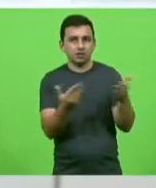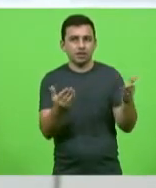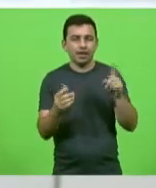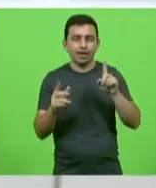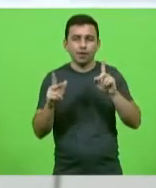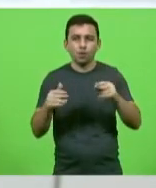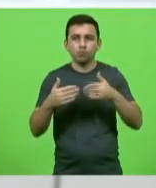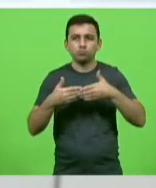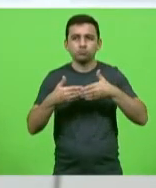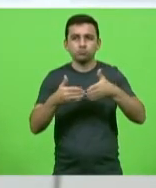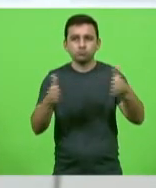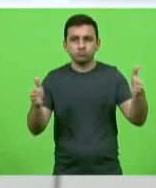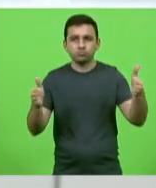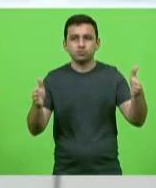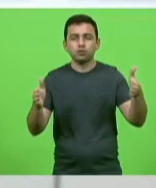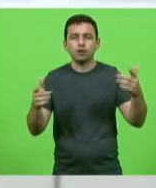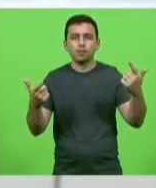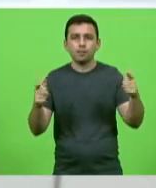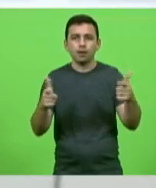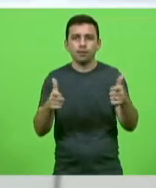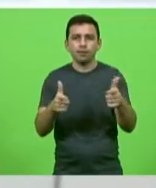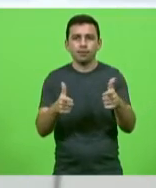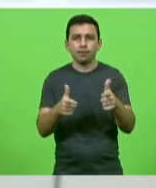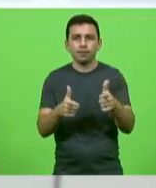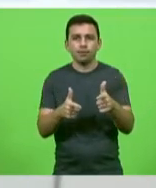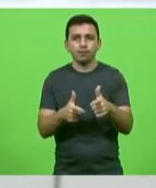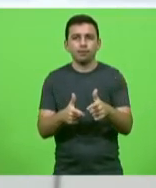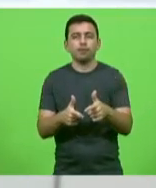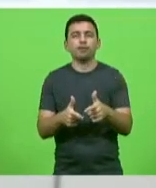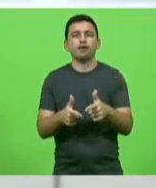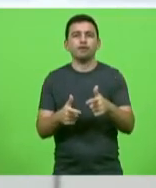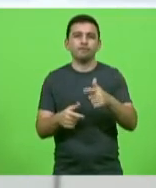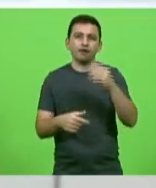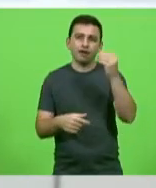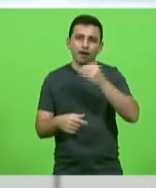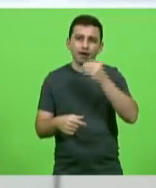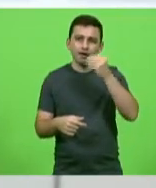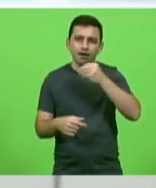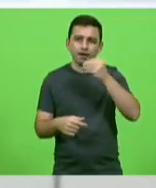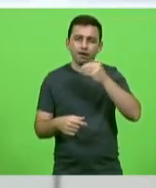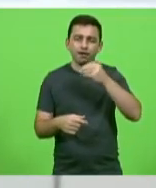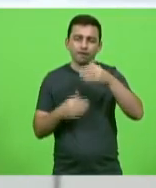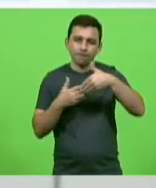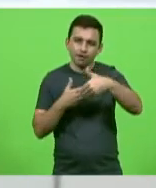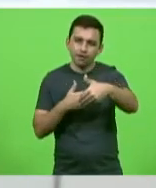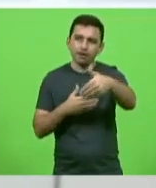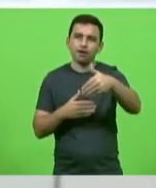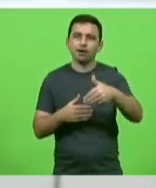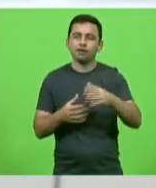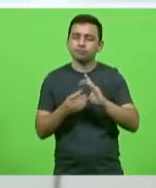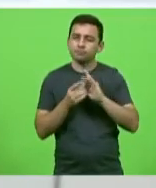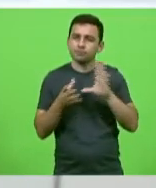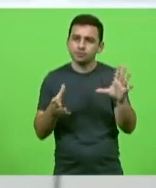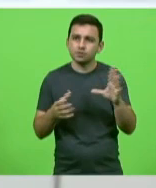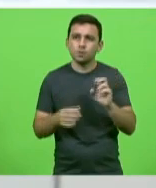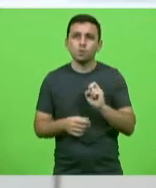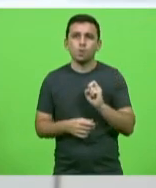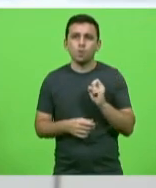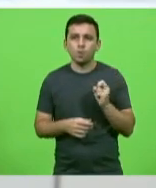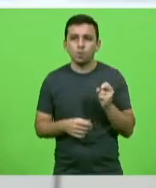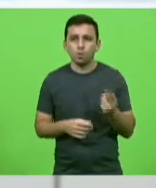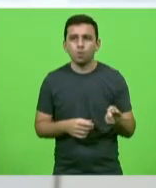aberto para o esvaziamento e para a vulnerabilidade da democracia ou ao menos